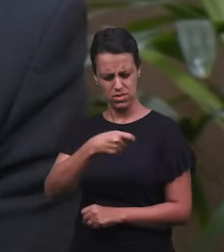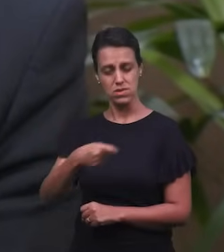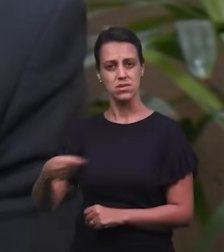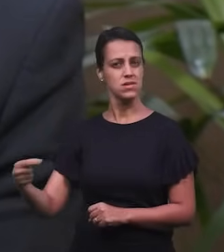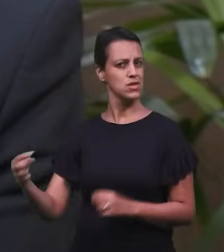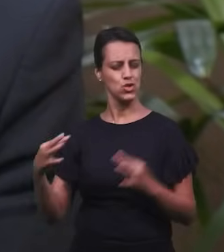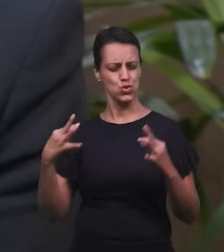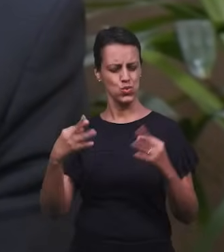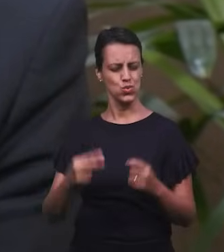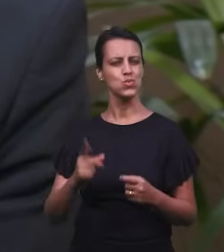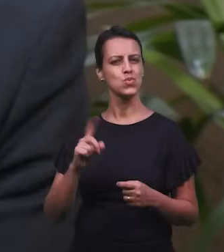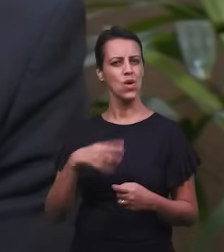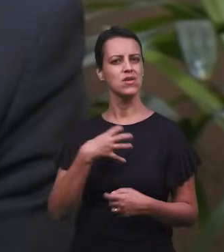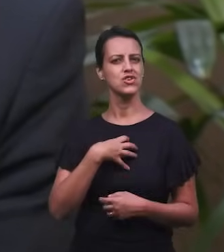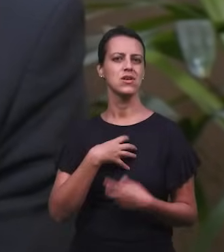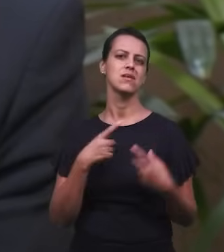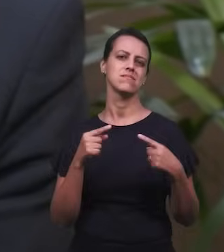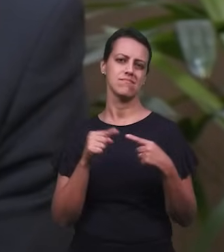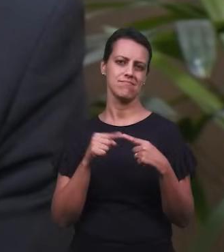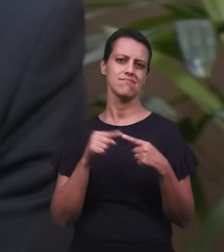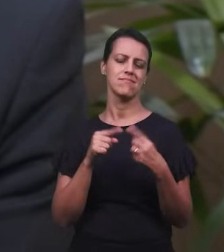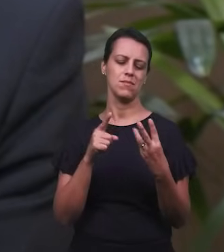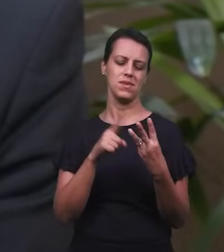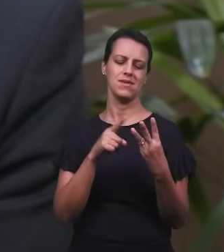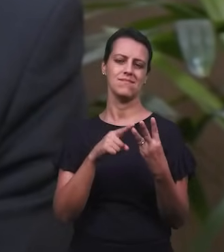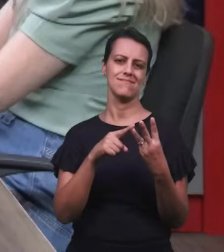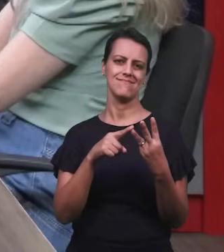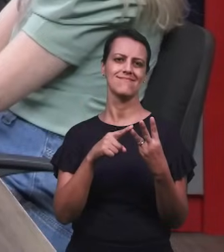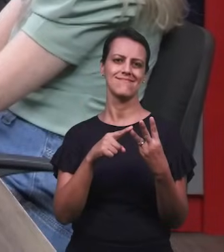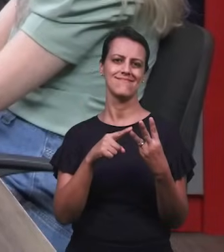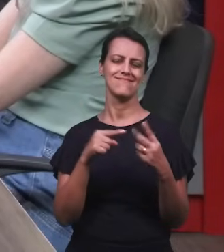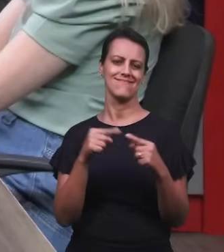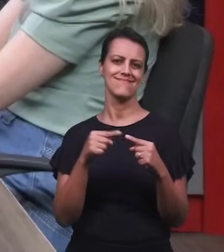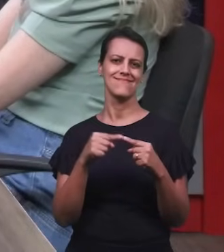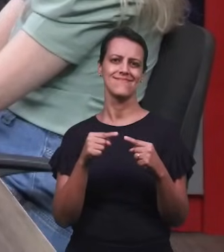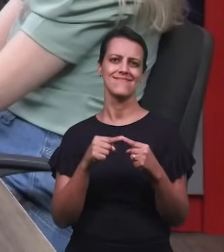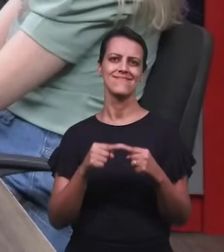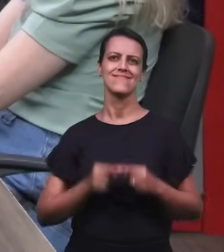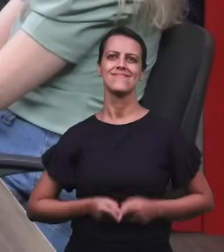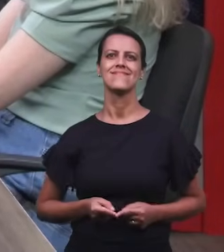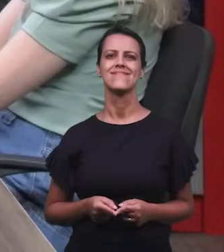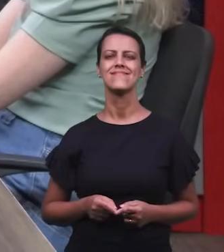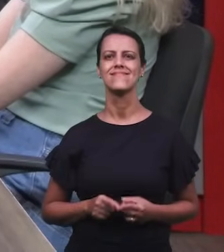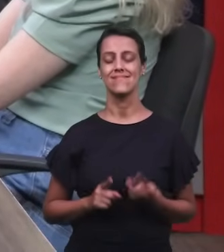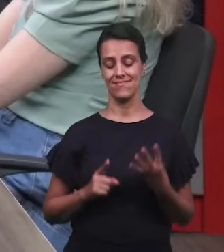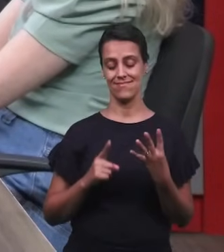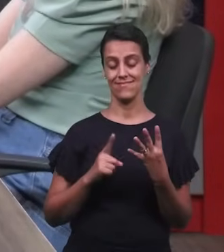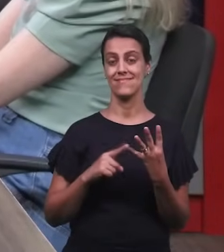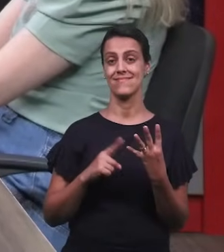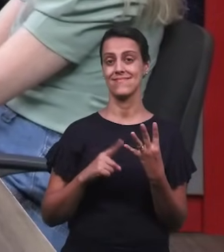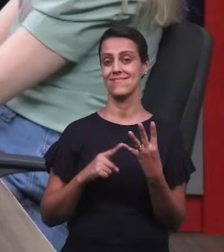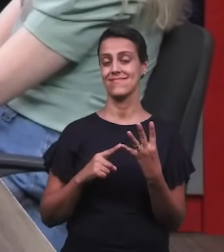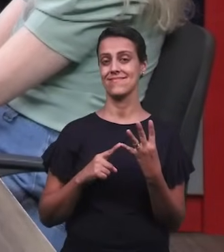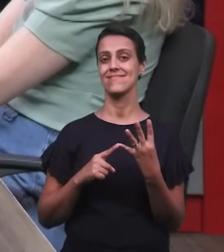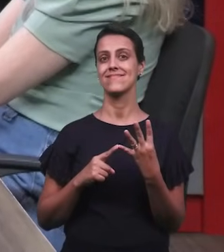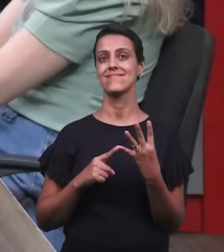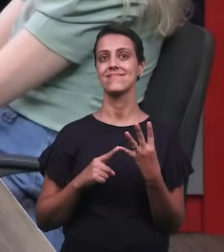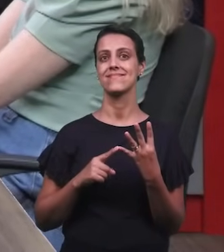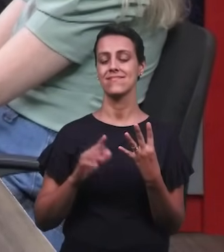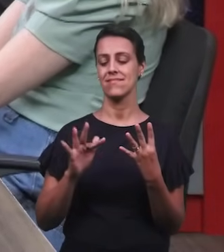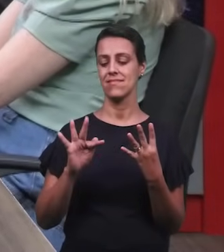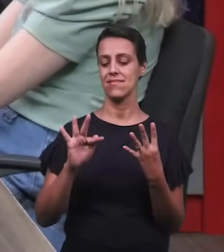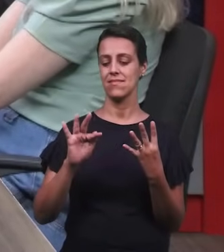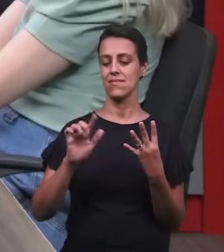tudo isso aí também encaixa, né, com esse perfil aí. Glória a Deus. Doutora, Amém. e o próximo? E o último é